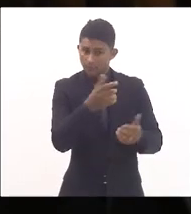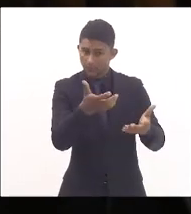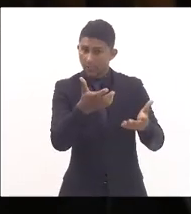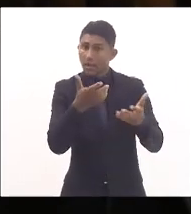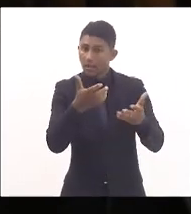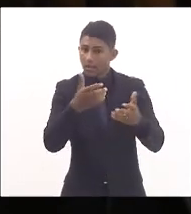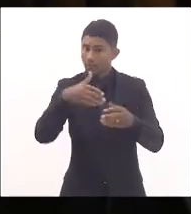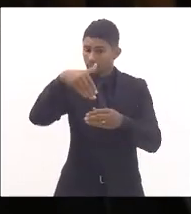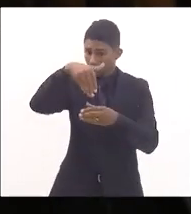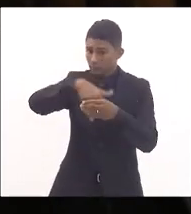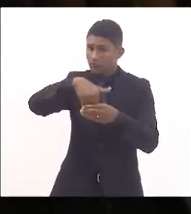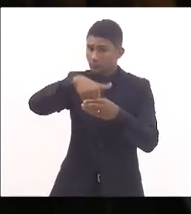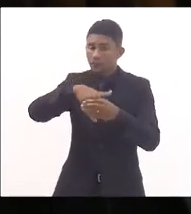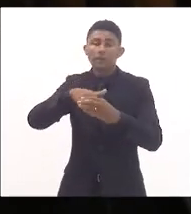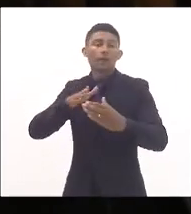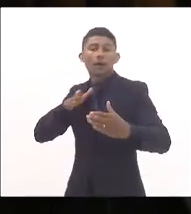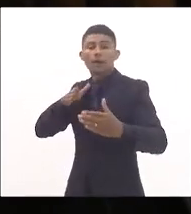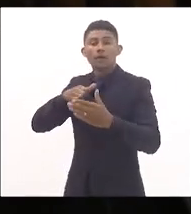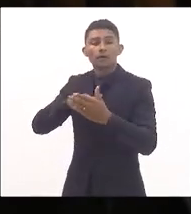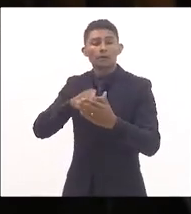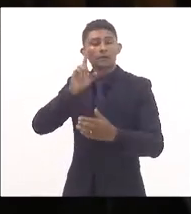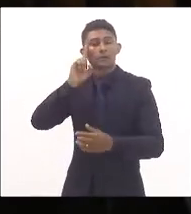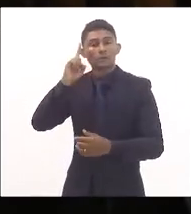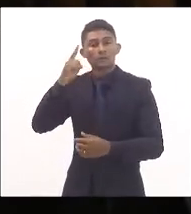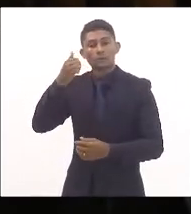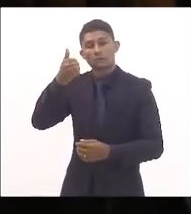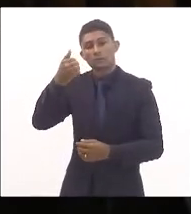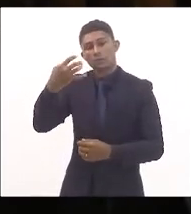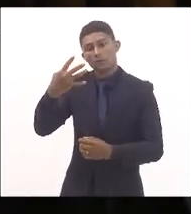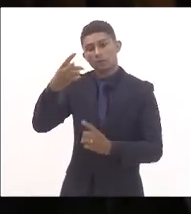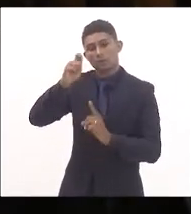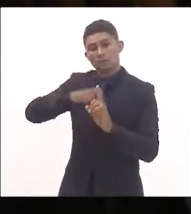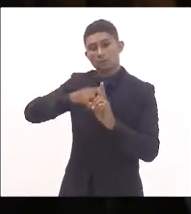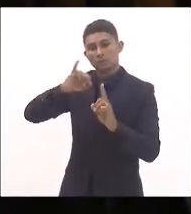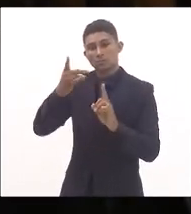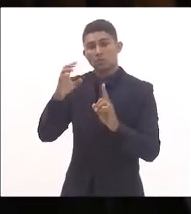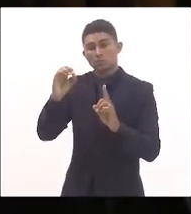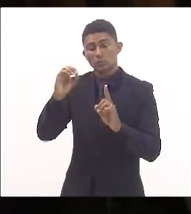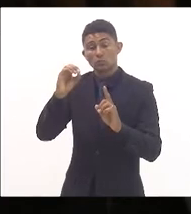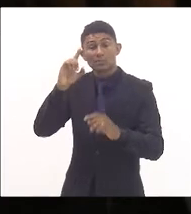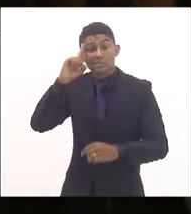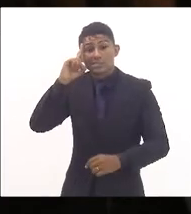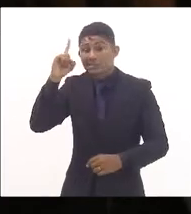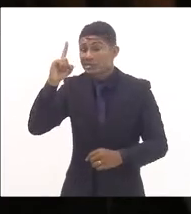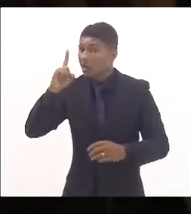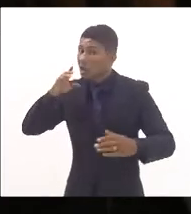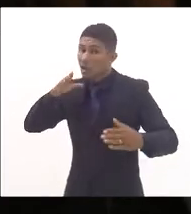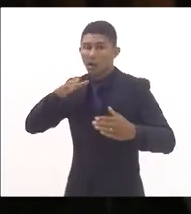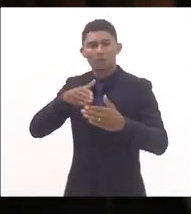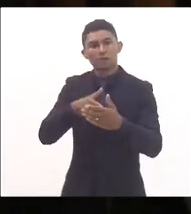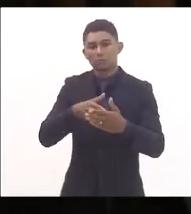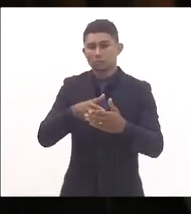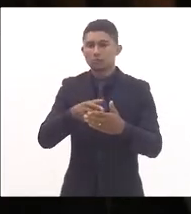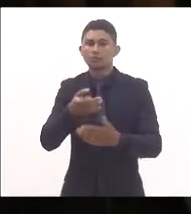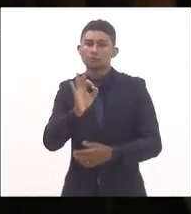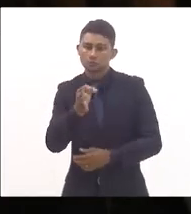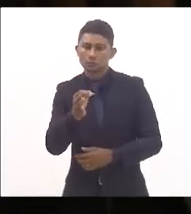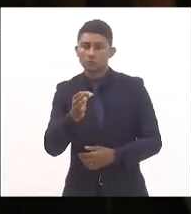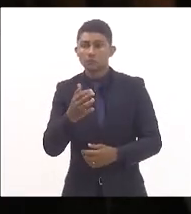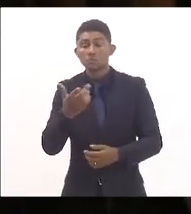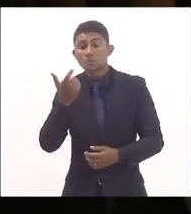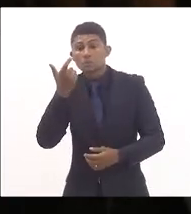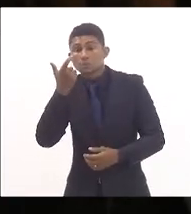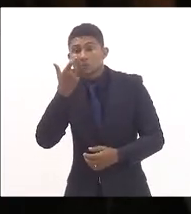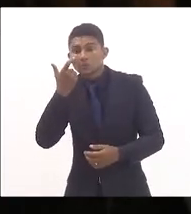tudo até 14 de junho, que é a data limite para ver a